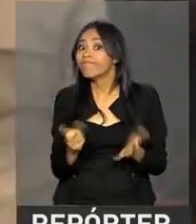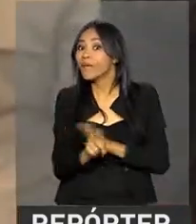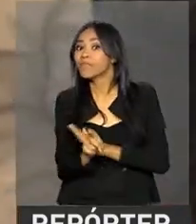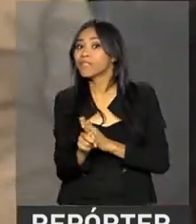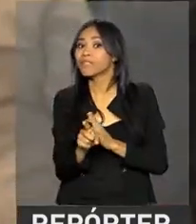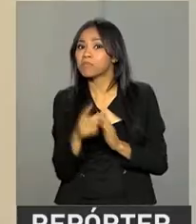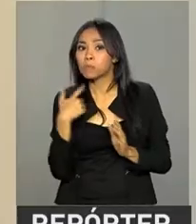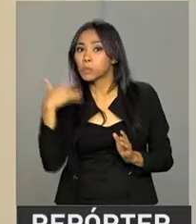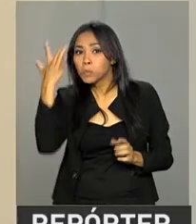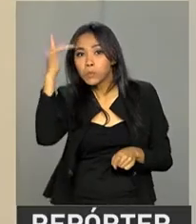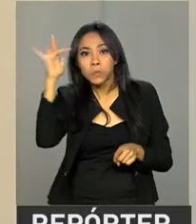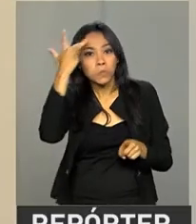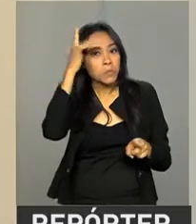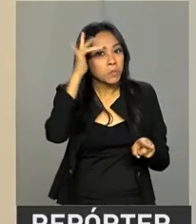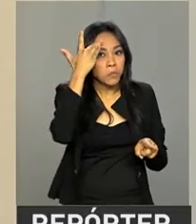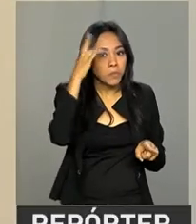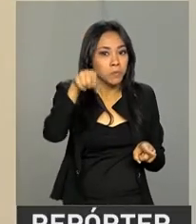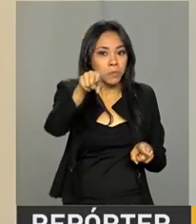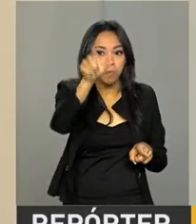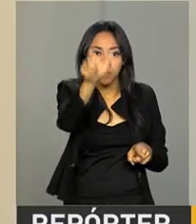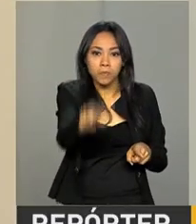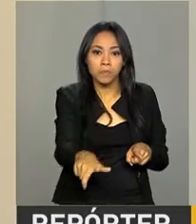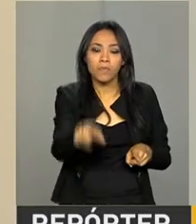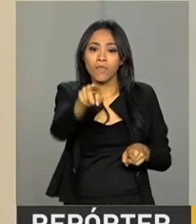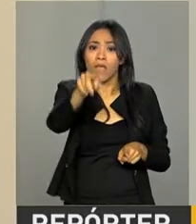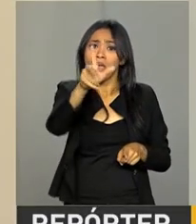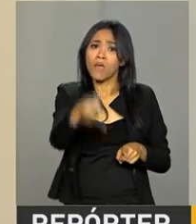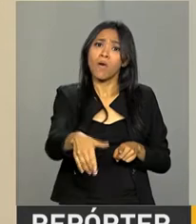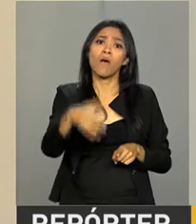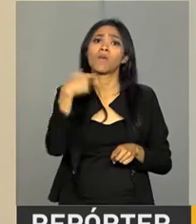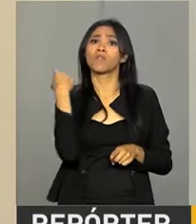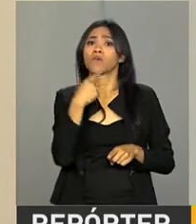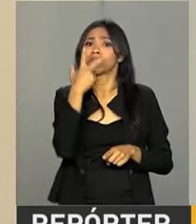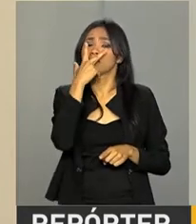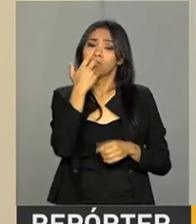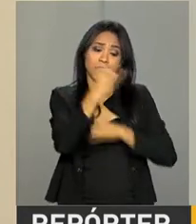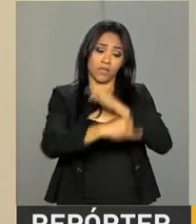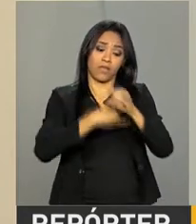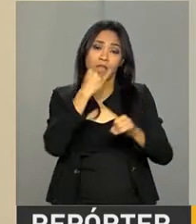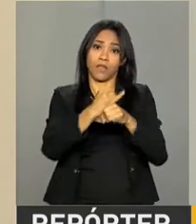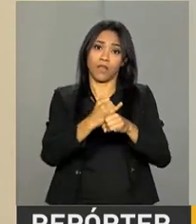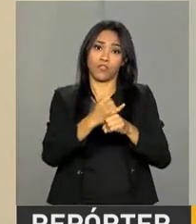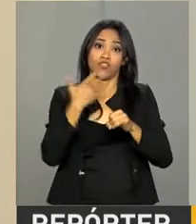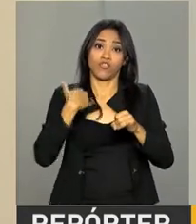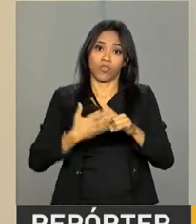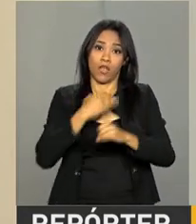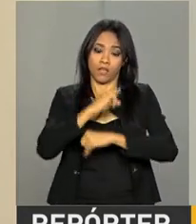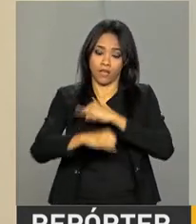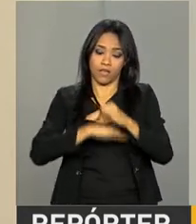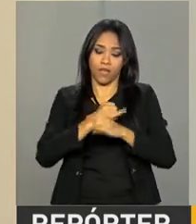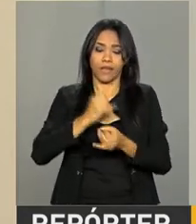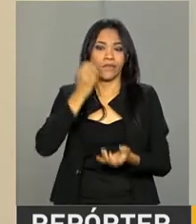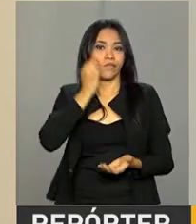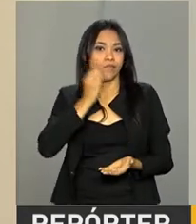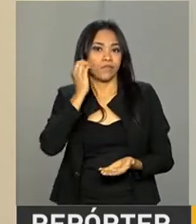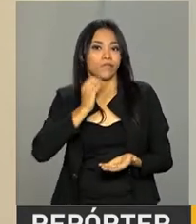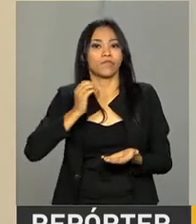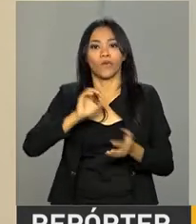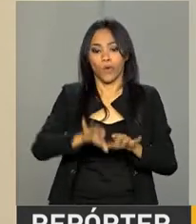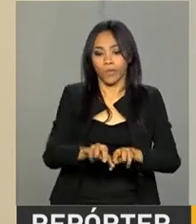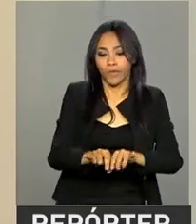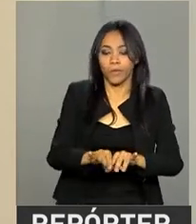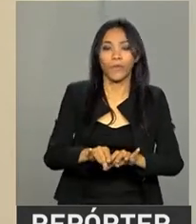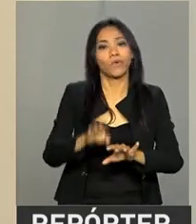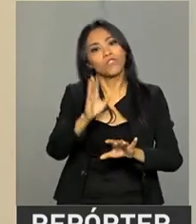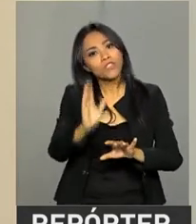internet das coisas é parecido com o que a gente faz com a internet nós já estamos conectados através de smartphones computadores assim por diante a